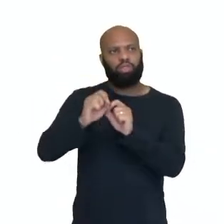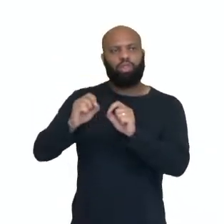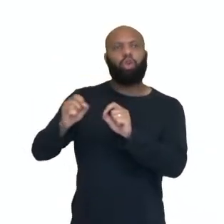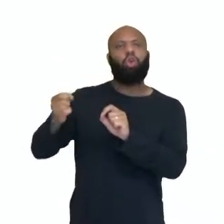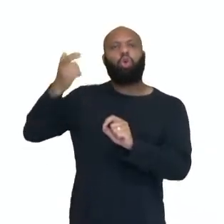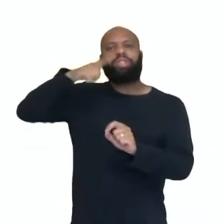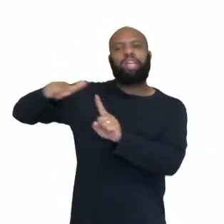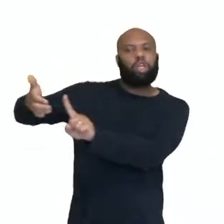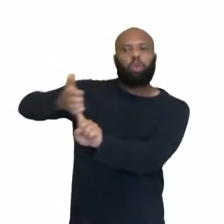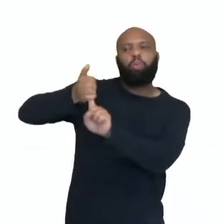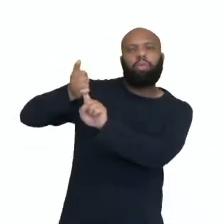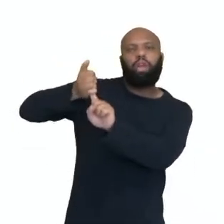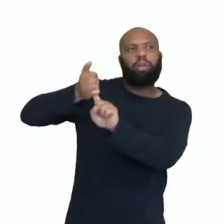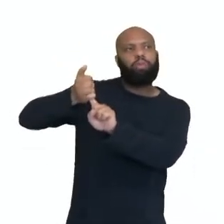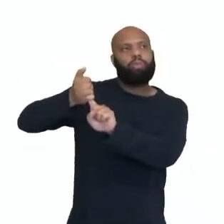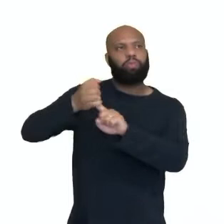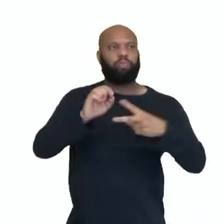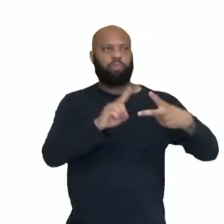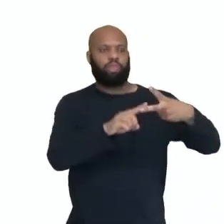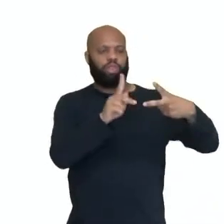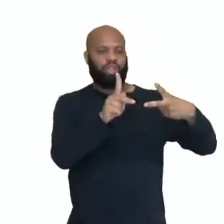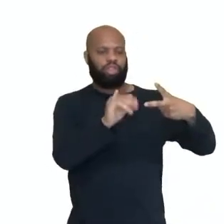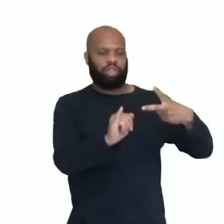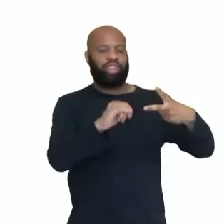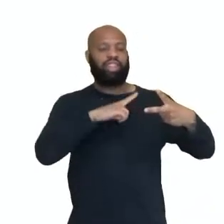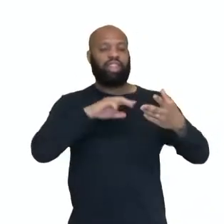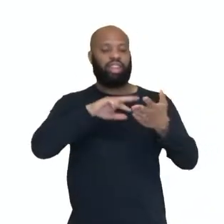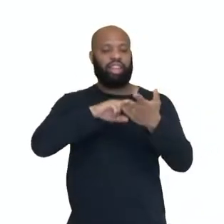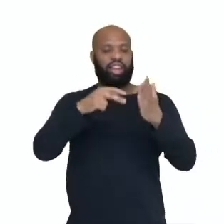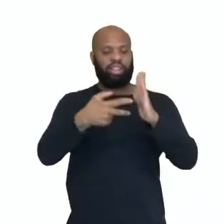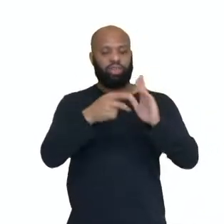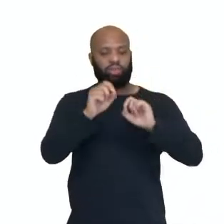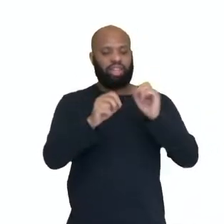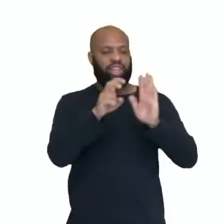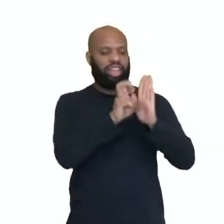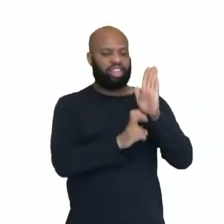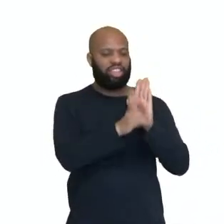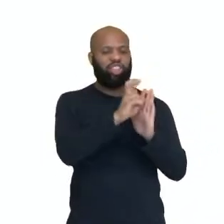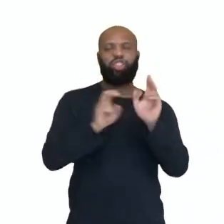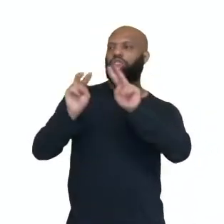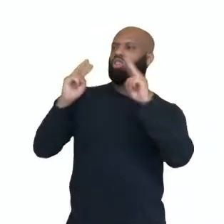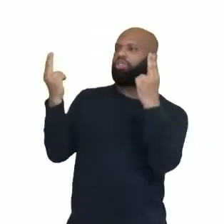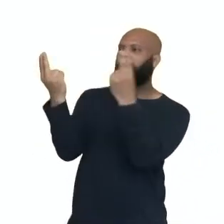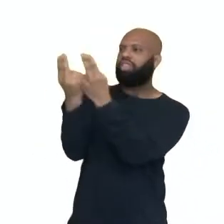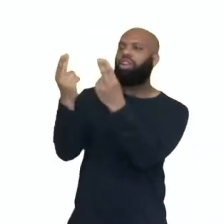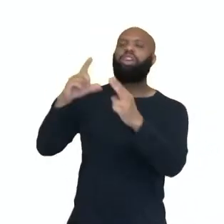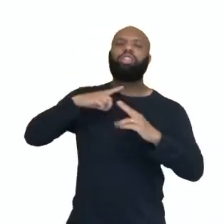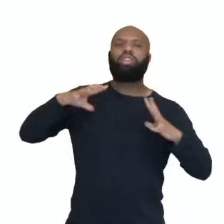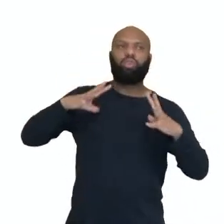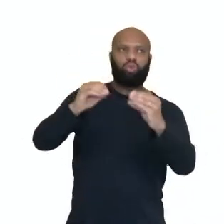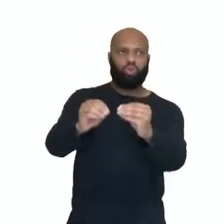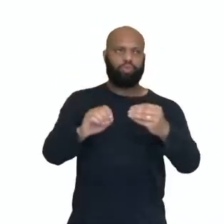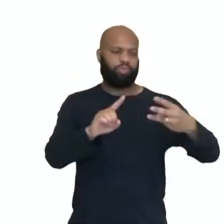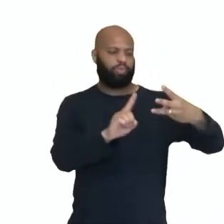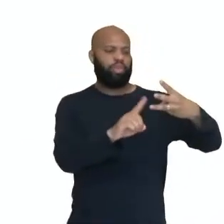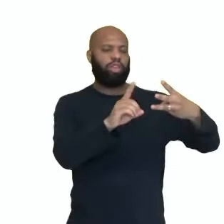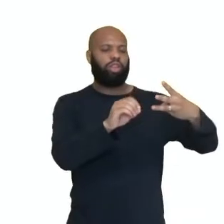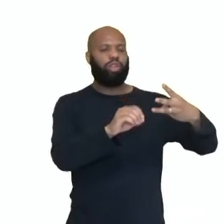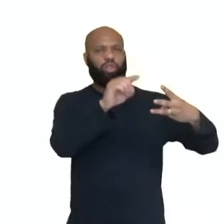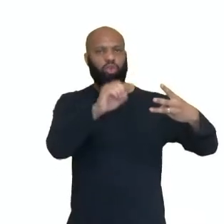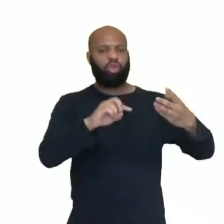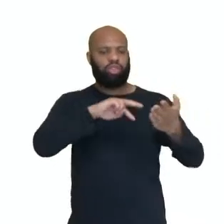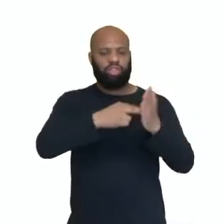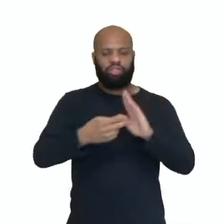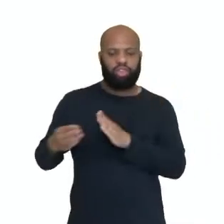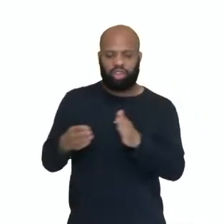dominá-lo. Que tem a ver com a energia universal existente em todas as coisas, e o caminho,